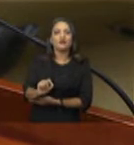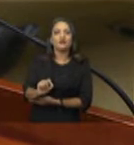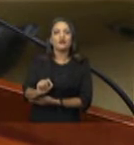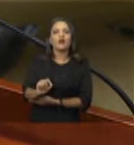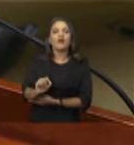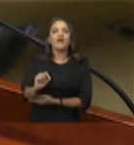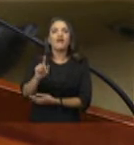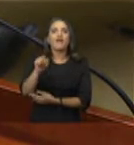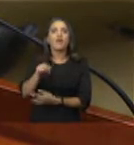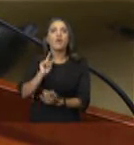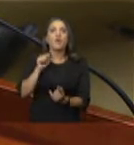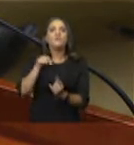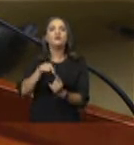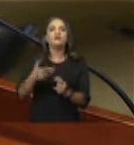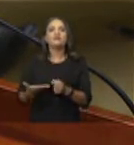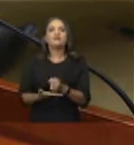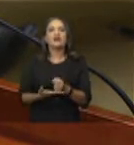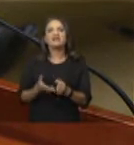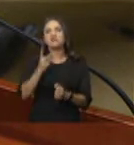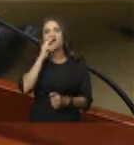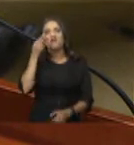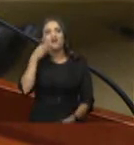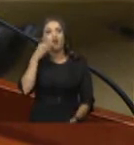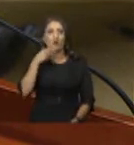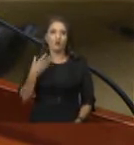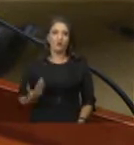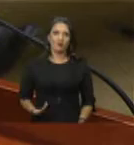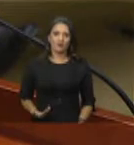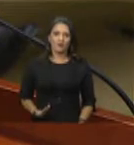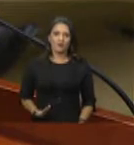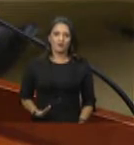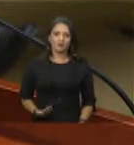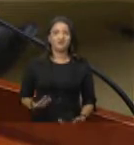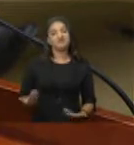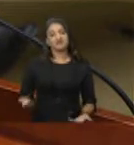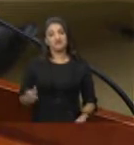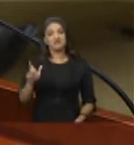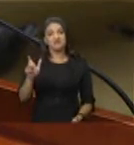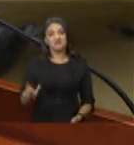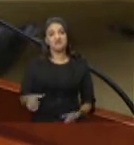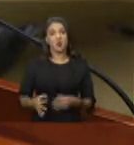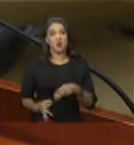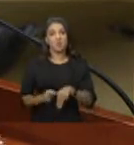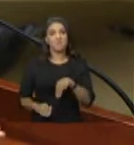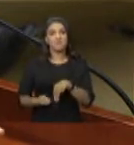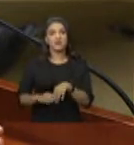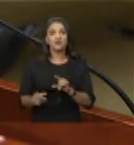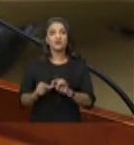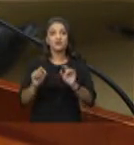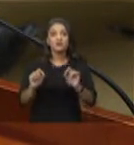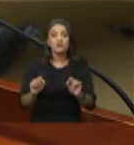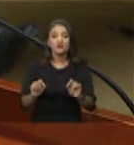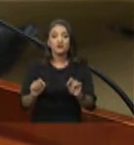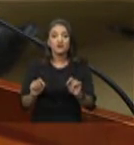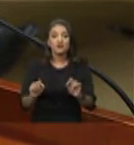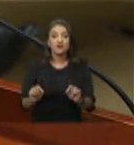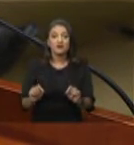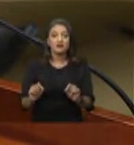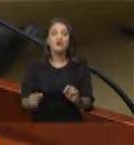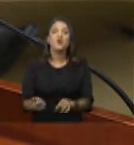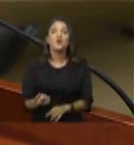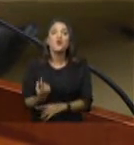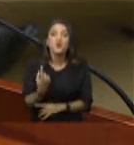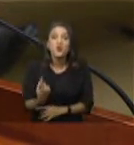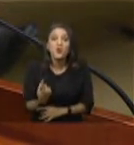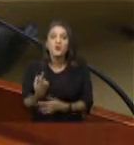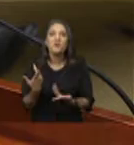fundamentação insuficiente Maurício Correia buscou o único precedente